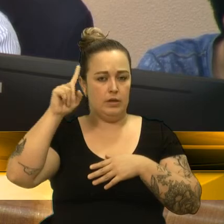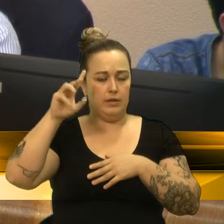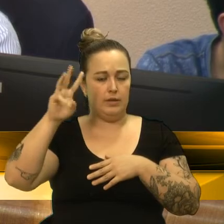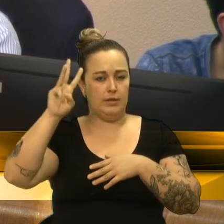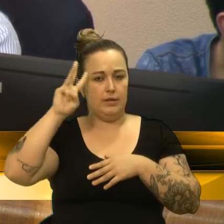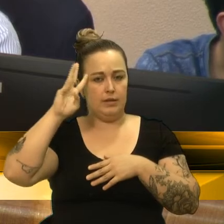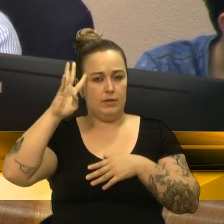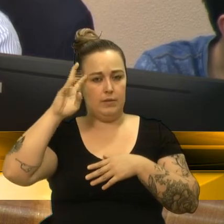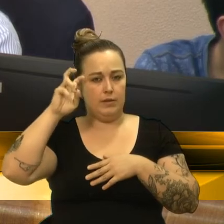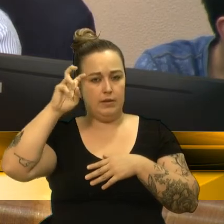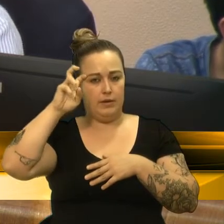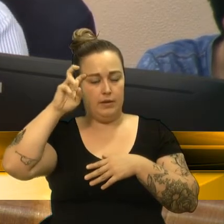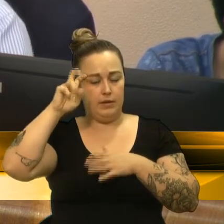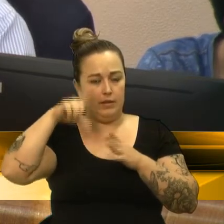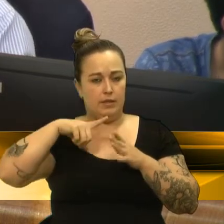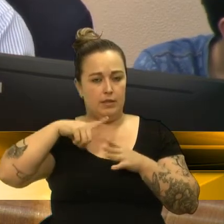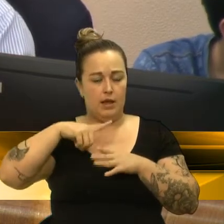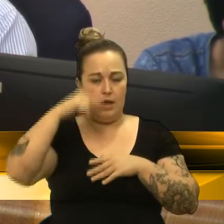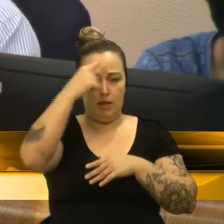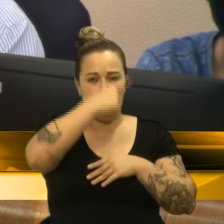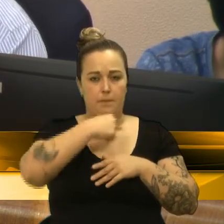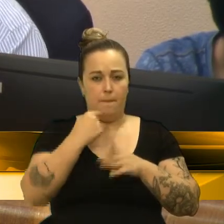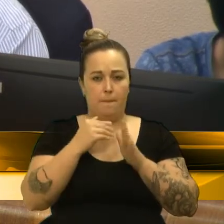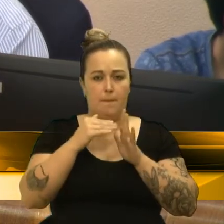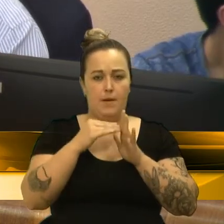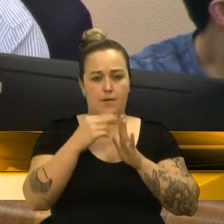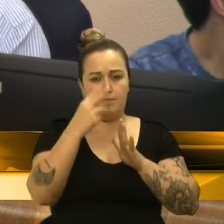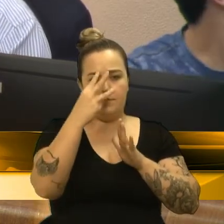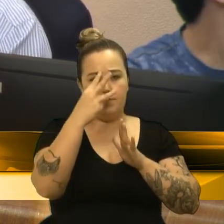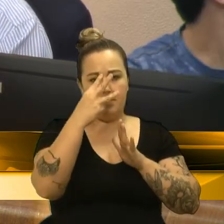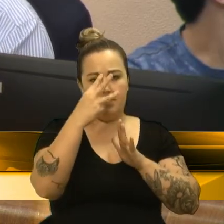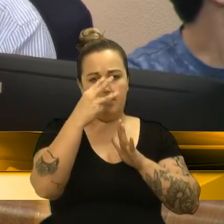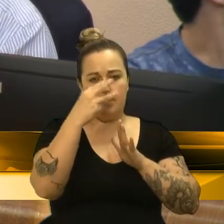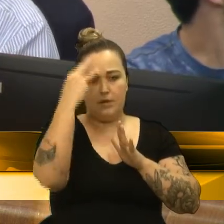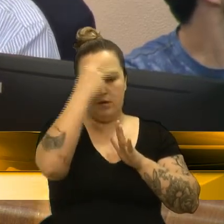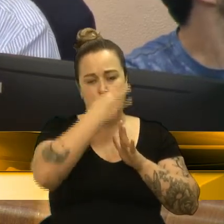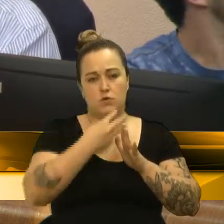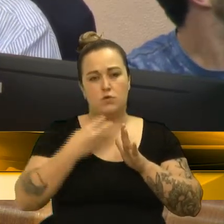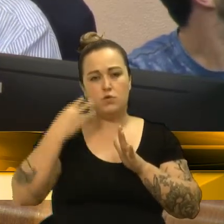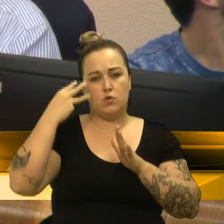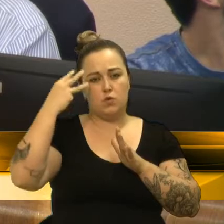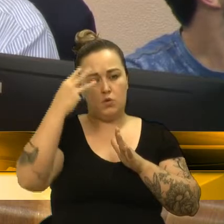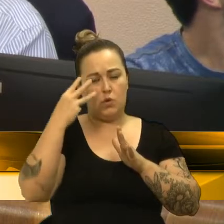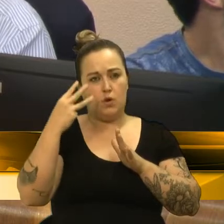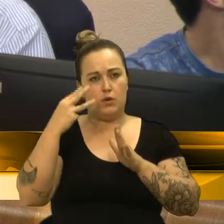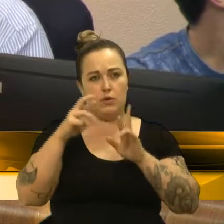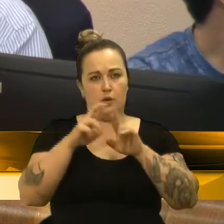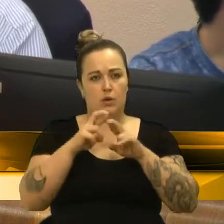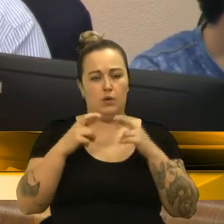duração máxima de 3 horas. Artigo 104. As sessões